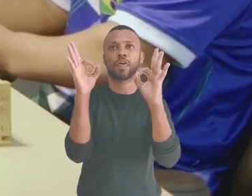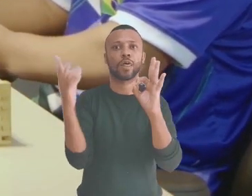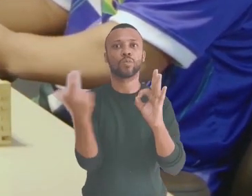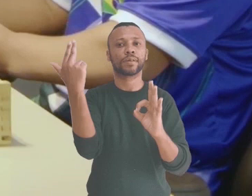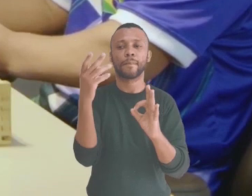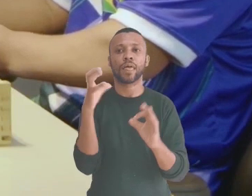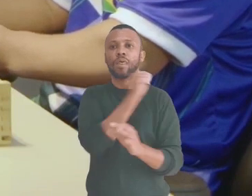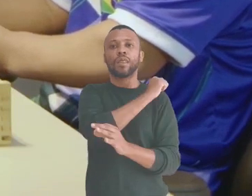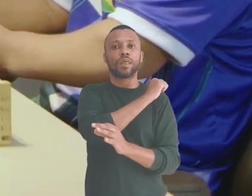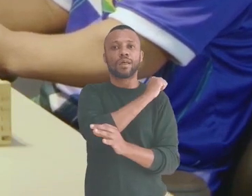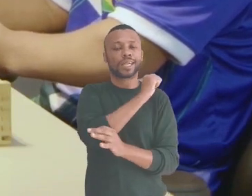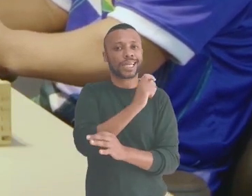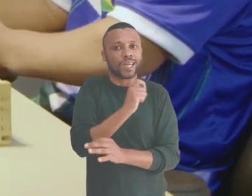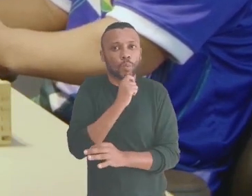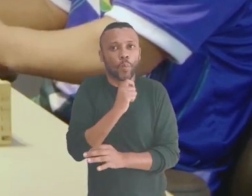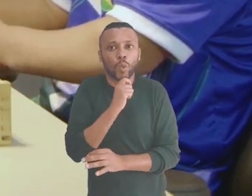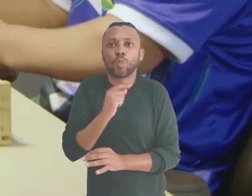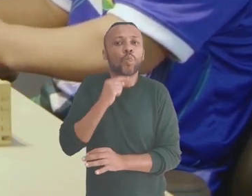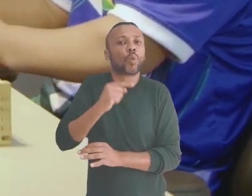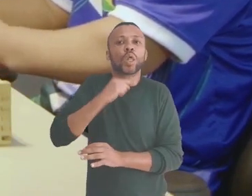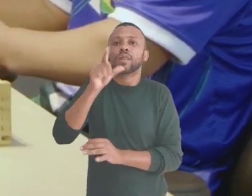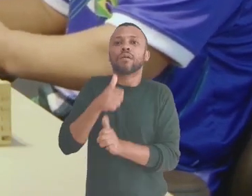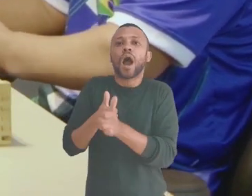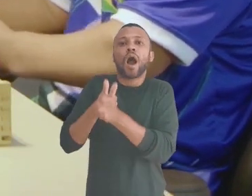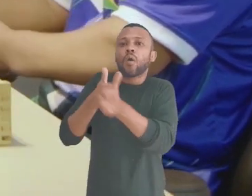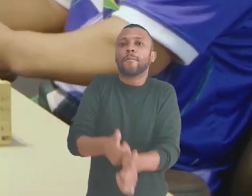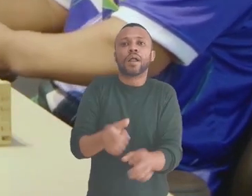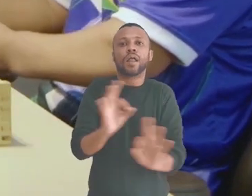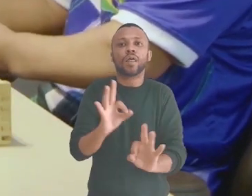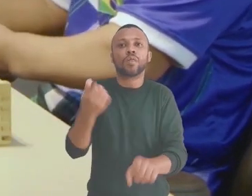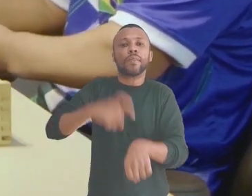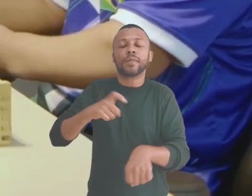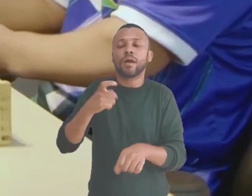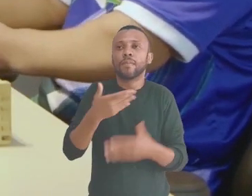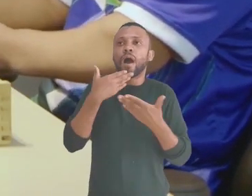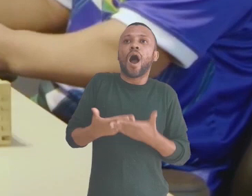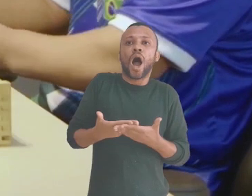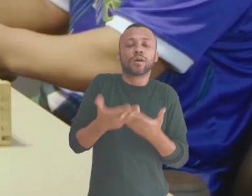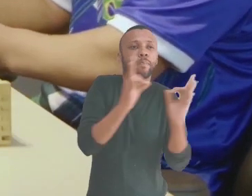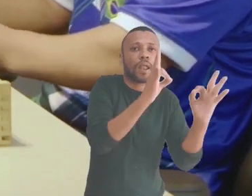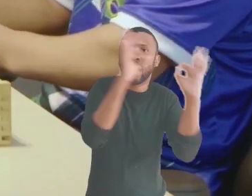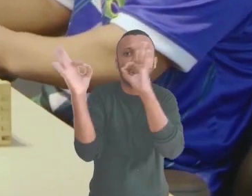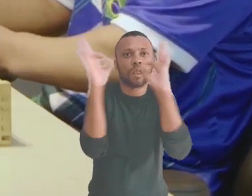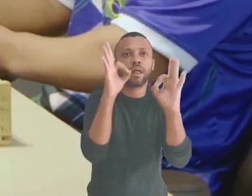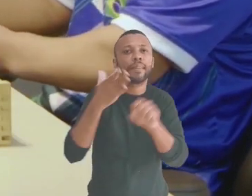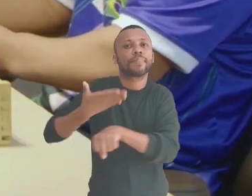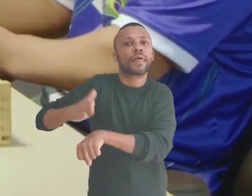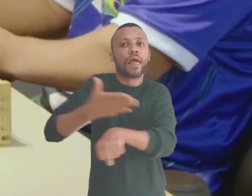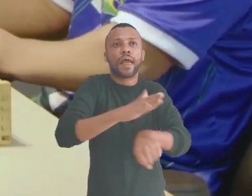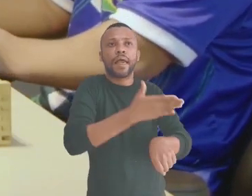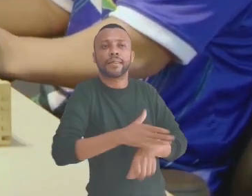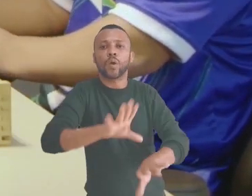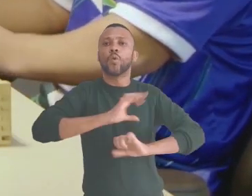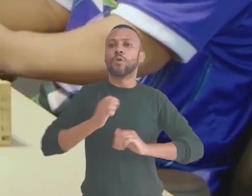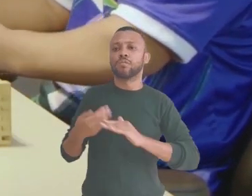É uma coisa assim tão rápida que... Como é que há tempo de reação? Só com muito treinamento, muita experiência. E pensa que é